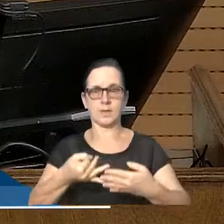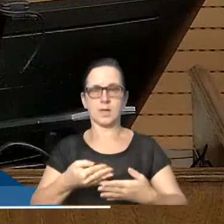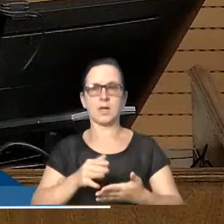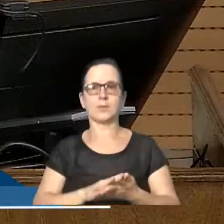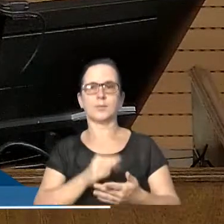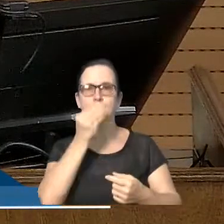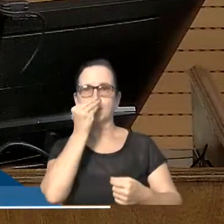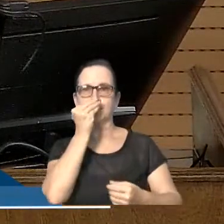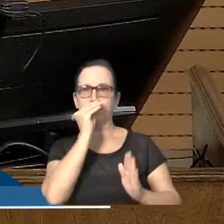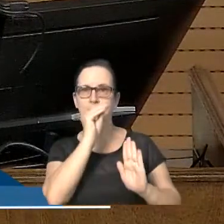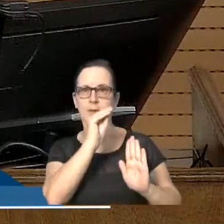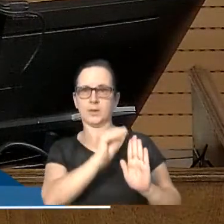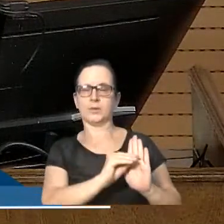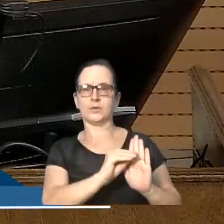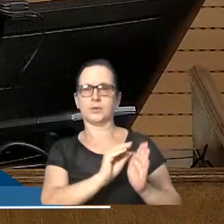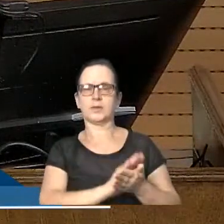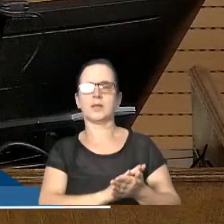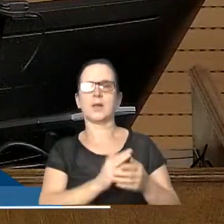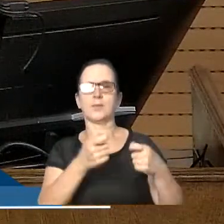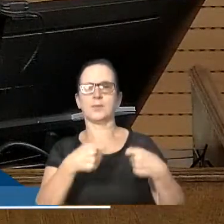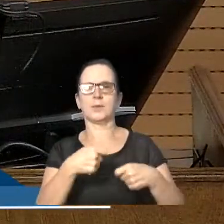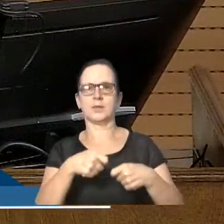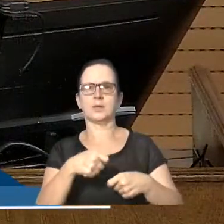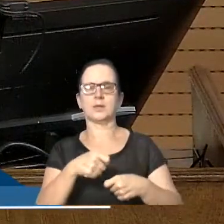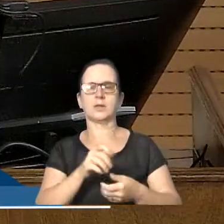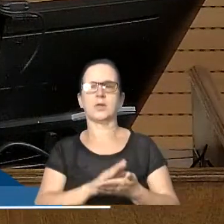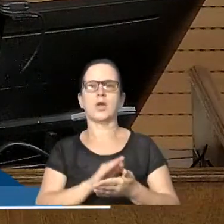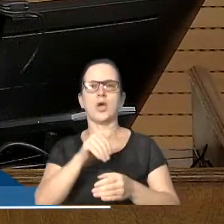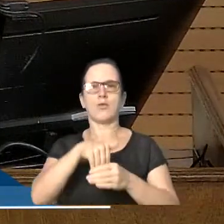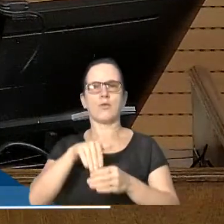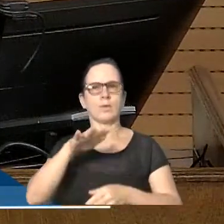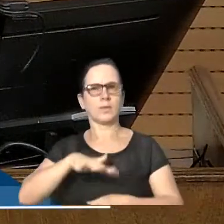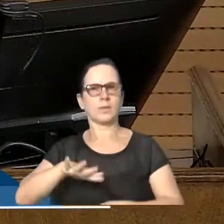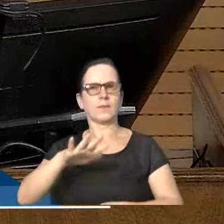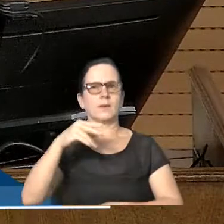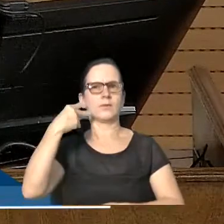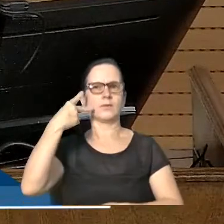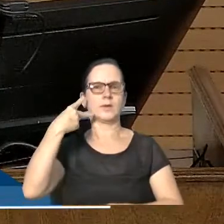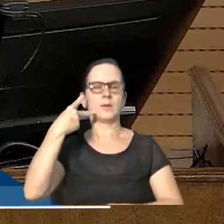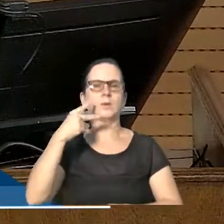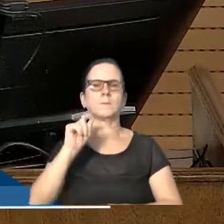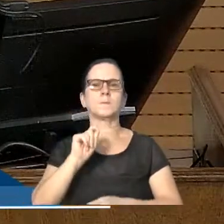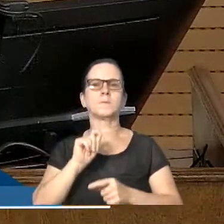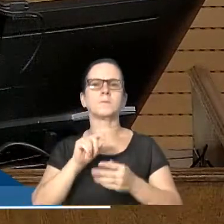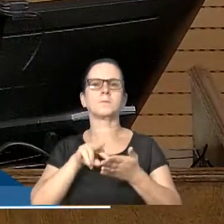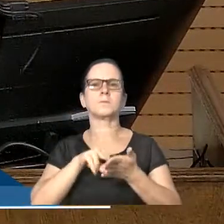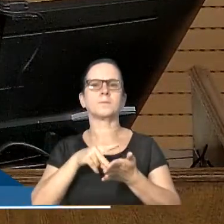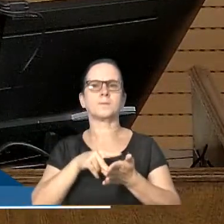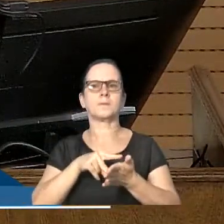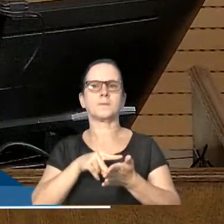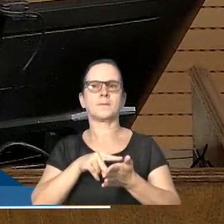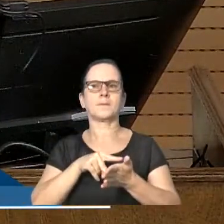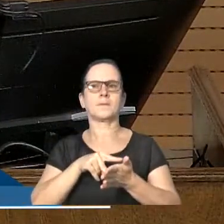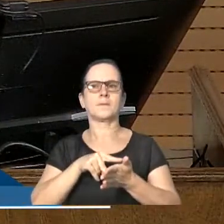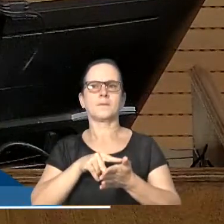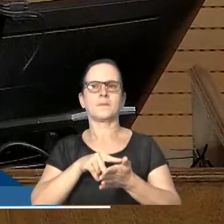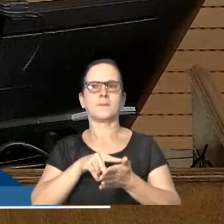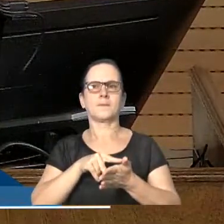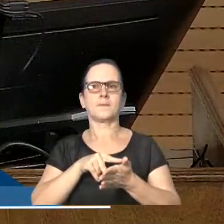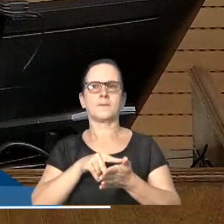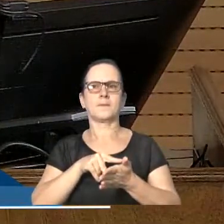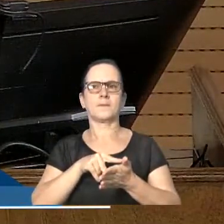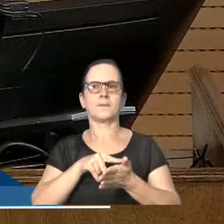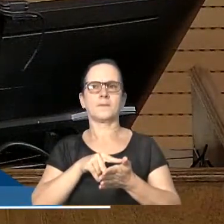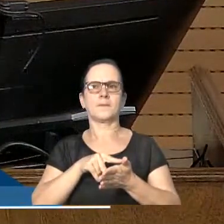a rejeição do veto é necessário o voto da maioria absoluta dos membros da Câmara.